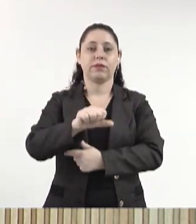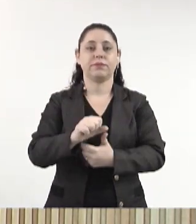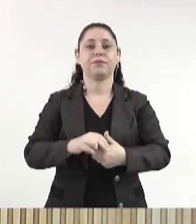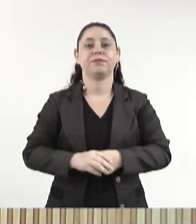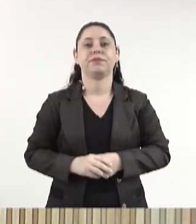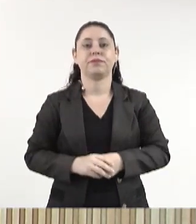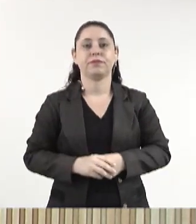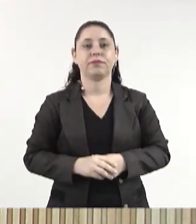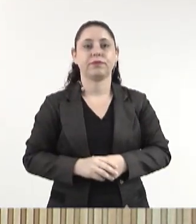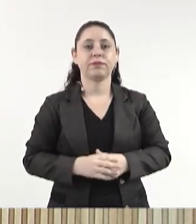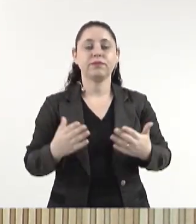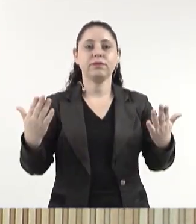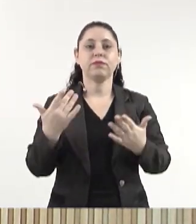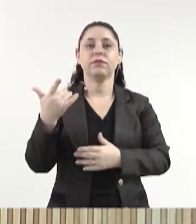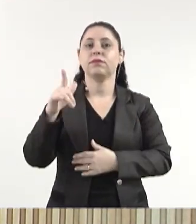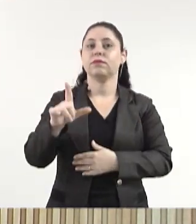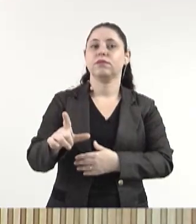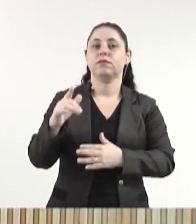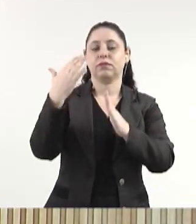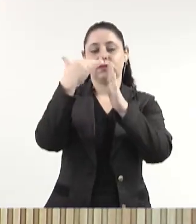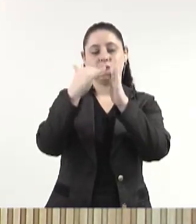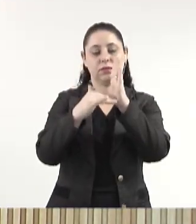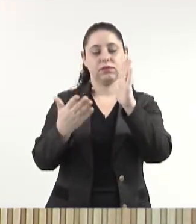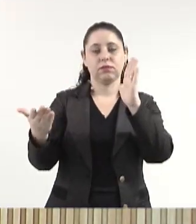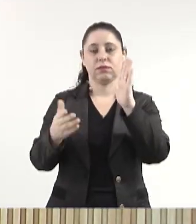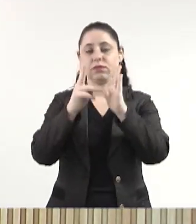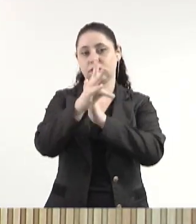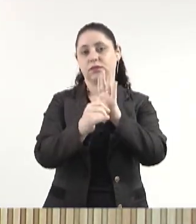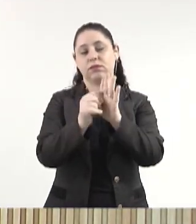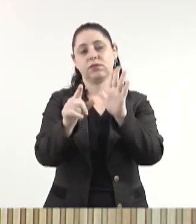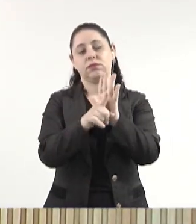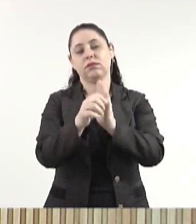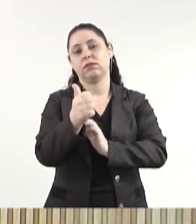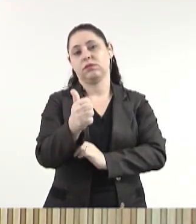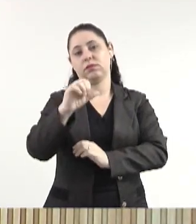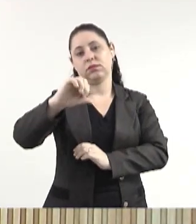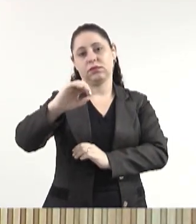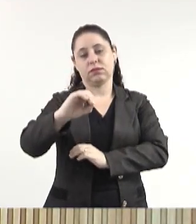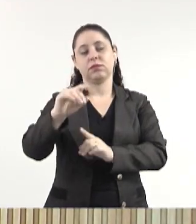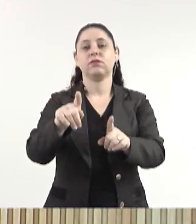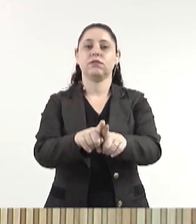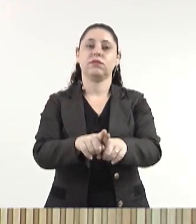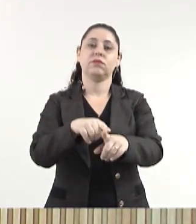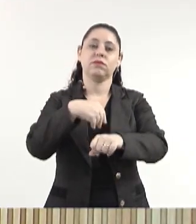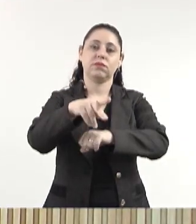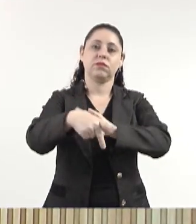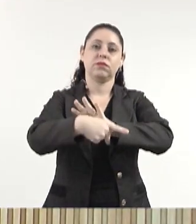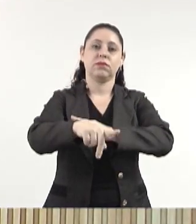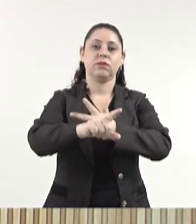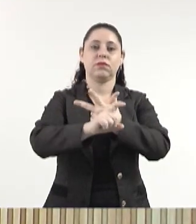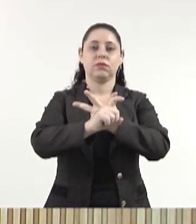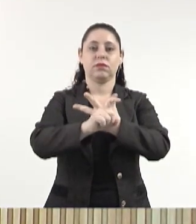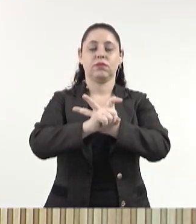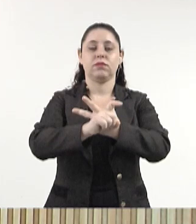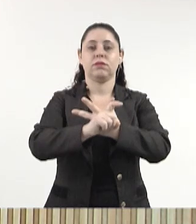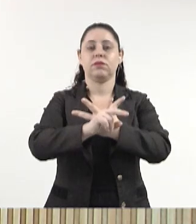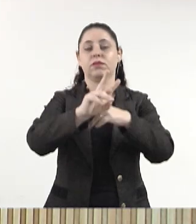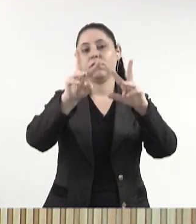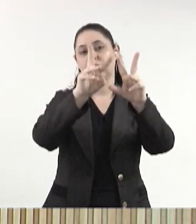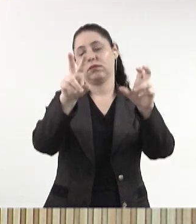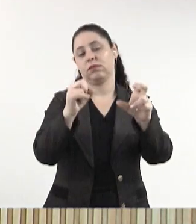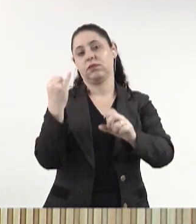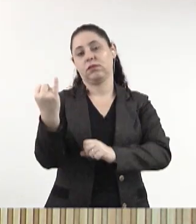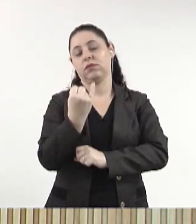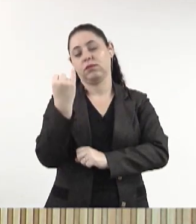de MS. Vamos para o próximo item da pauta de hoje, projeto de lei 190, também encaminhado pelo Poder Executivo, matéria